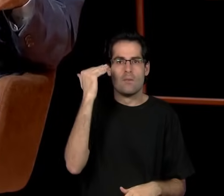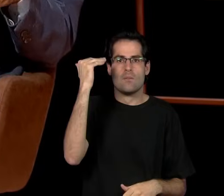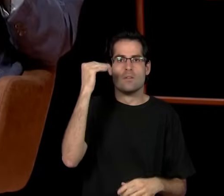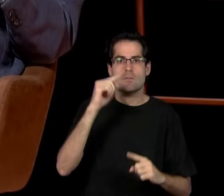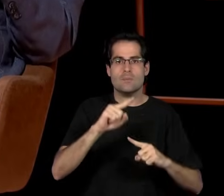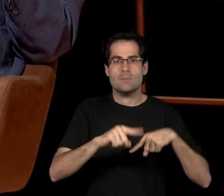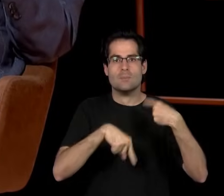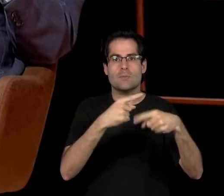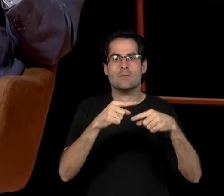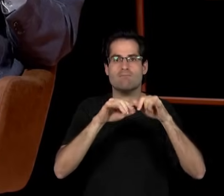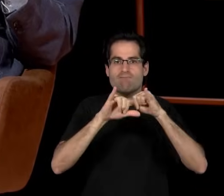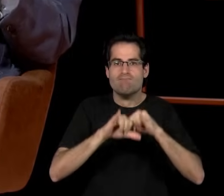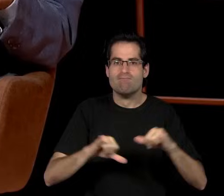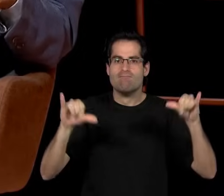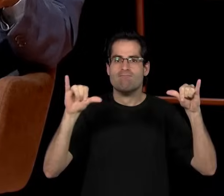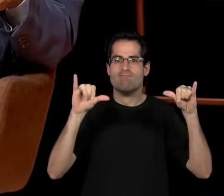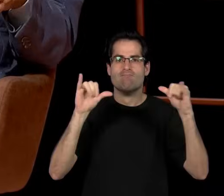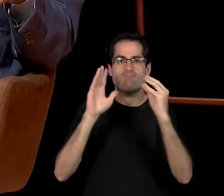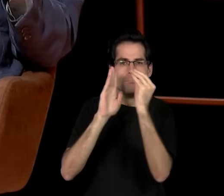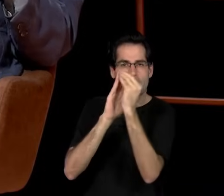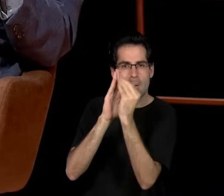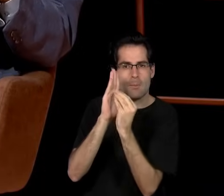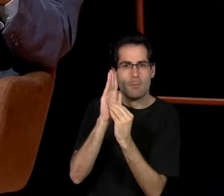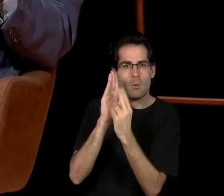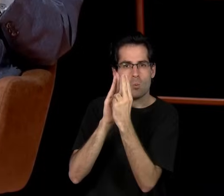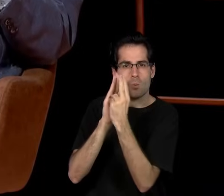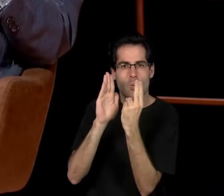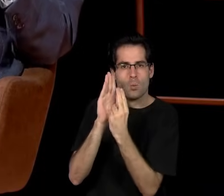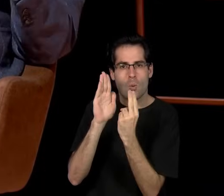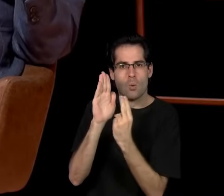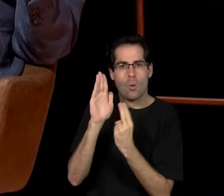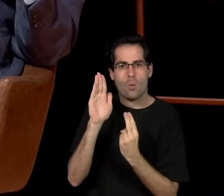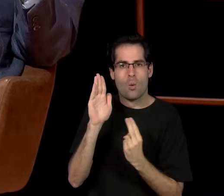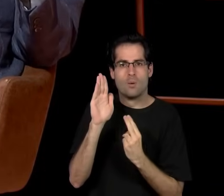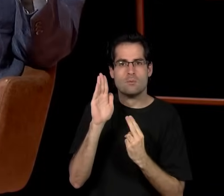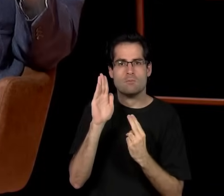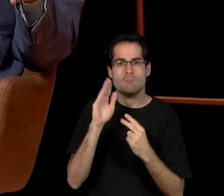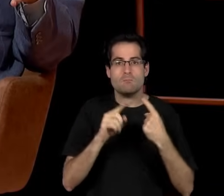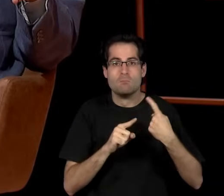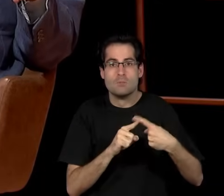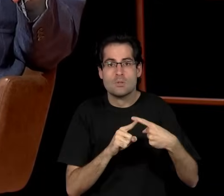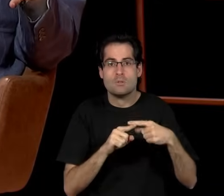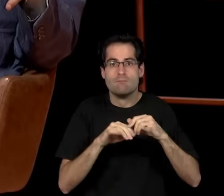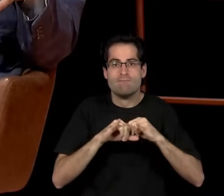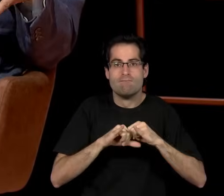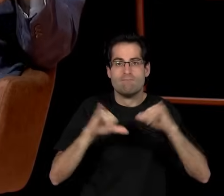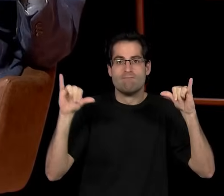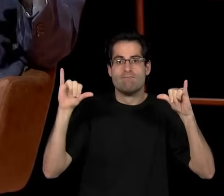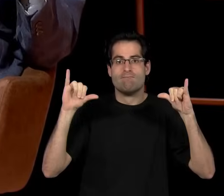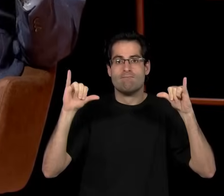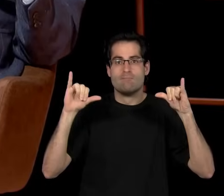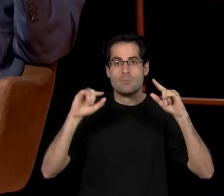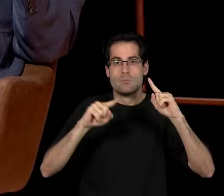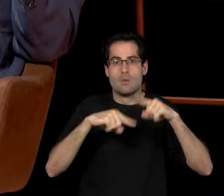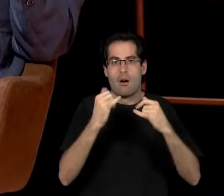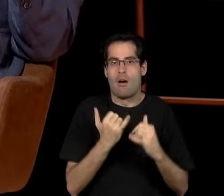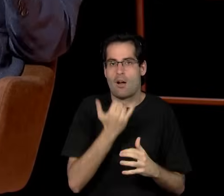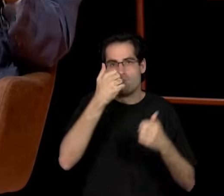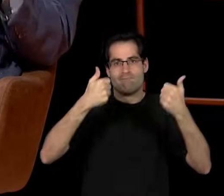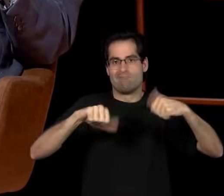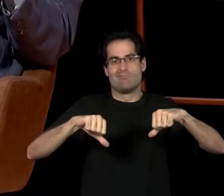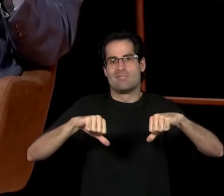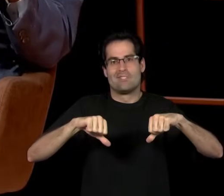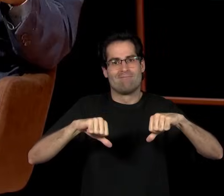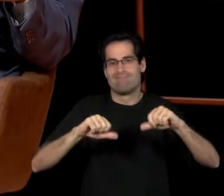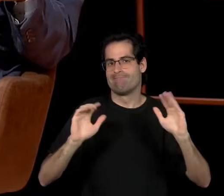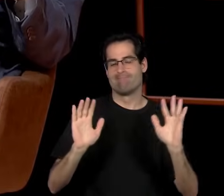negociando, que um anúncio precoce pode provocar a perda do artista. Né? Mas eu estou